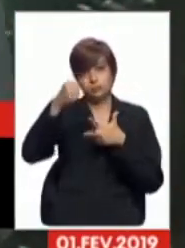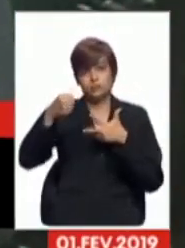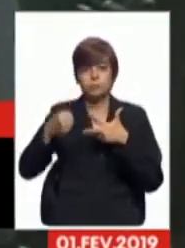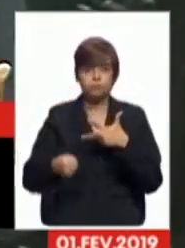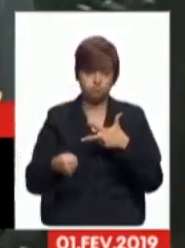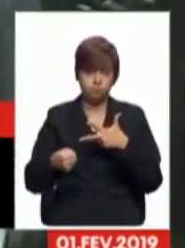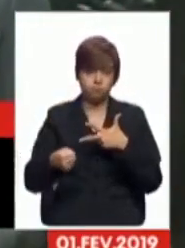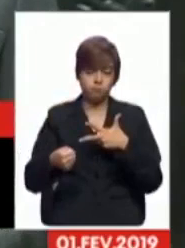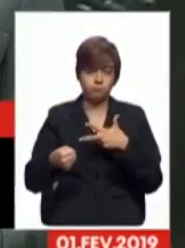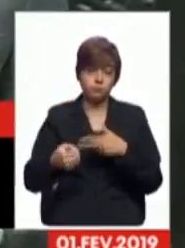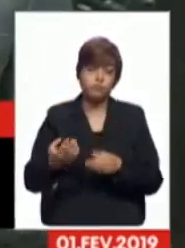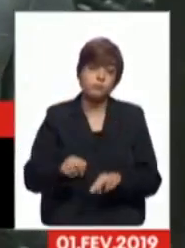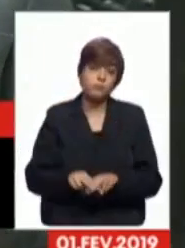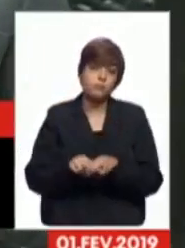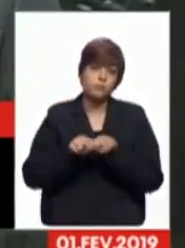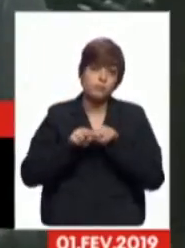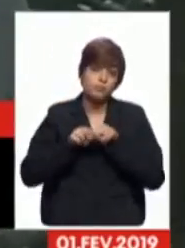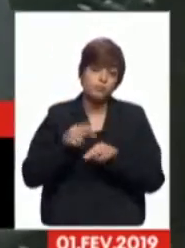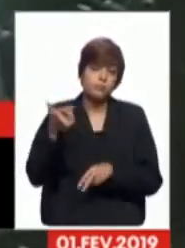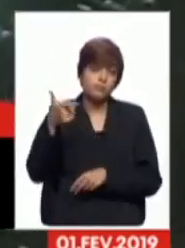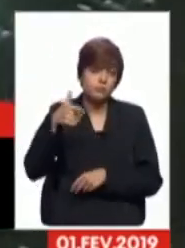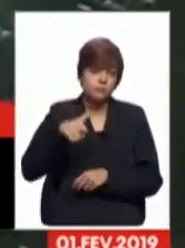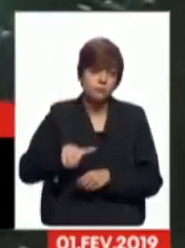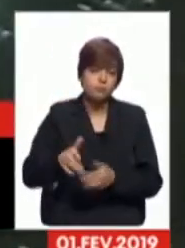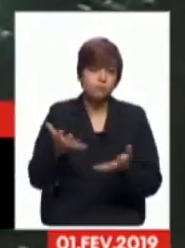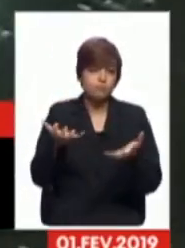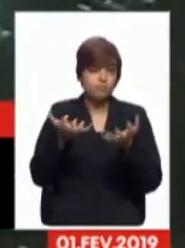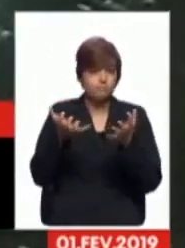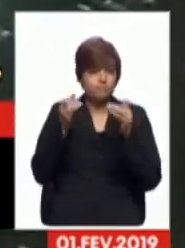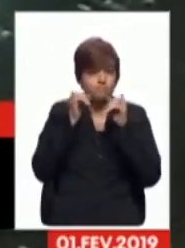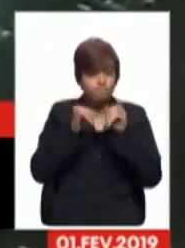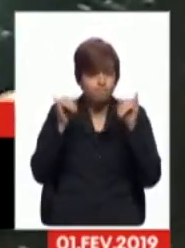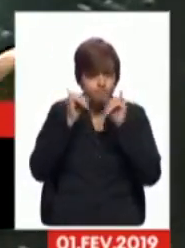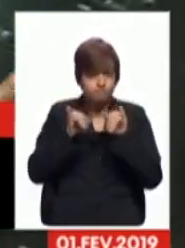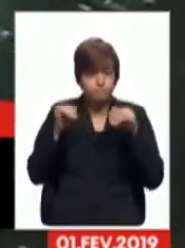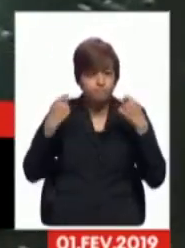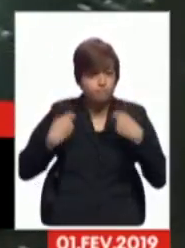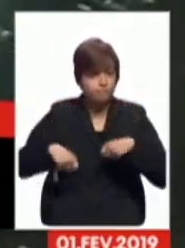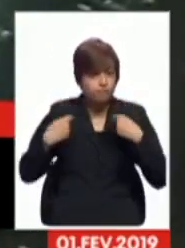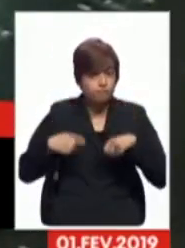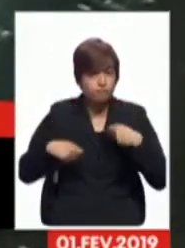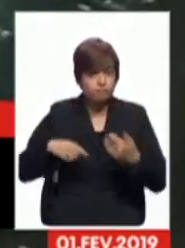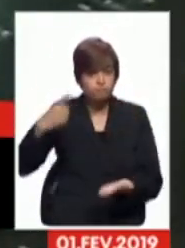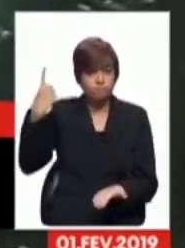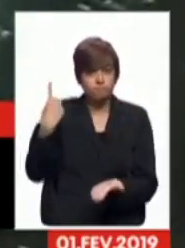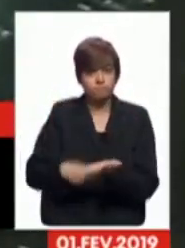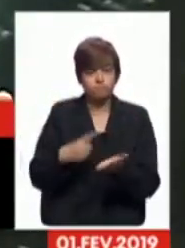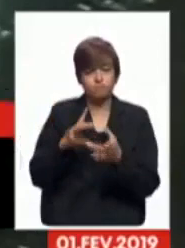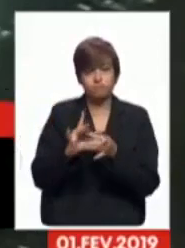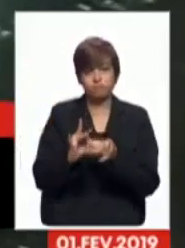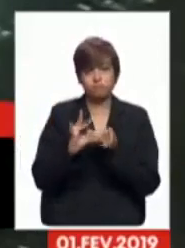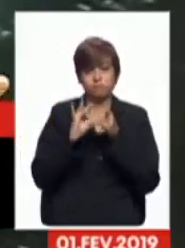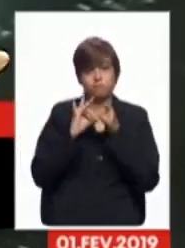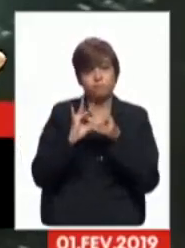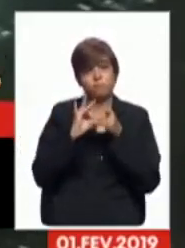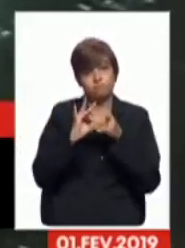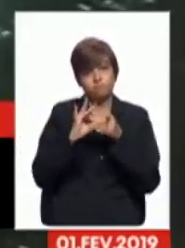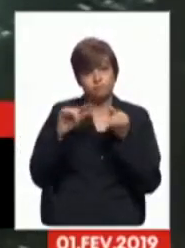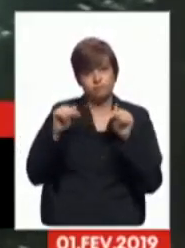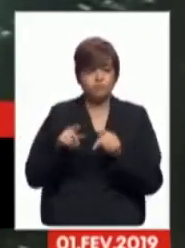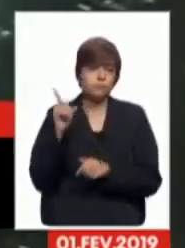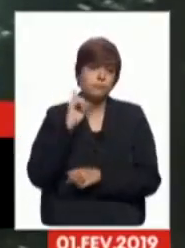quero, mais uma vez, conclamá-los para que façamos um pacto por Minas, para que